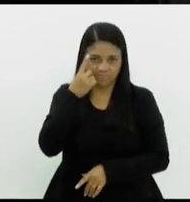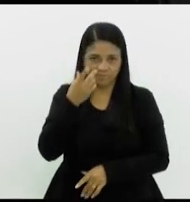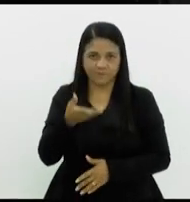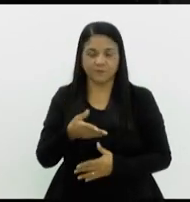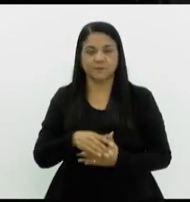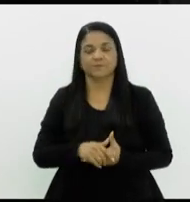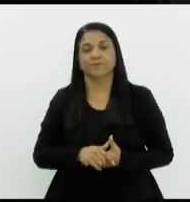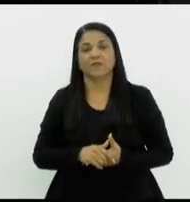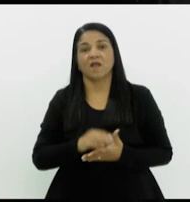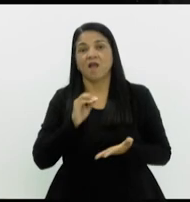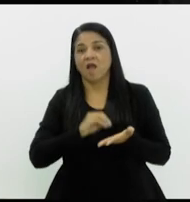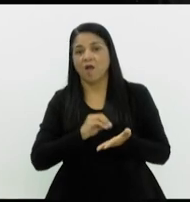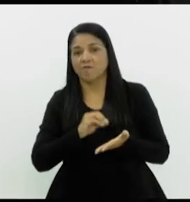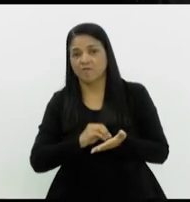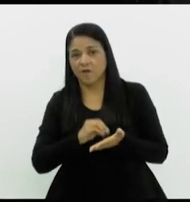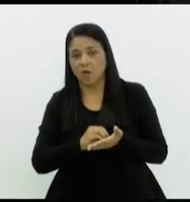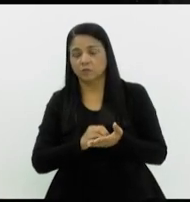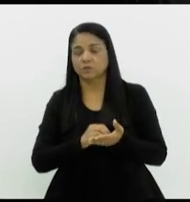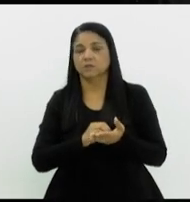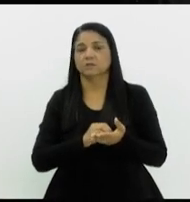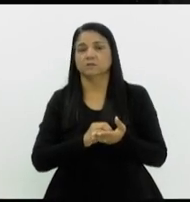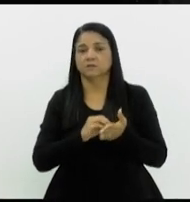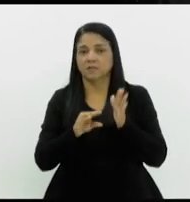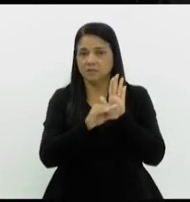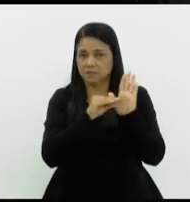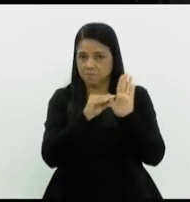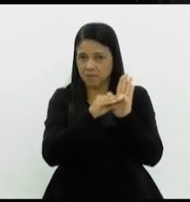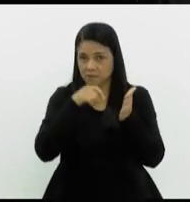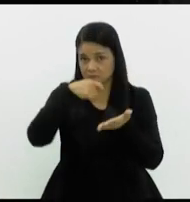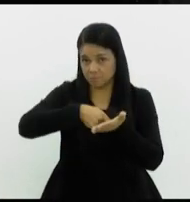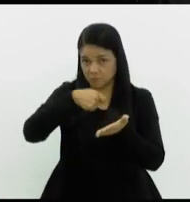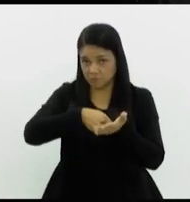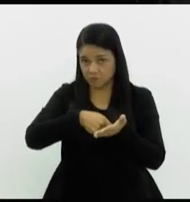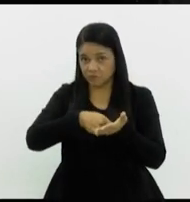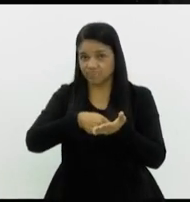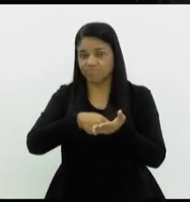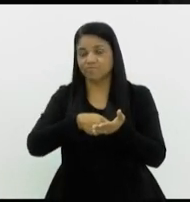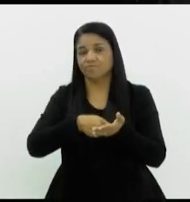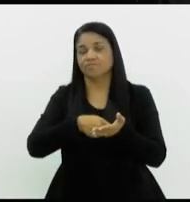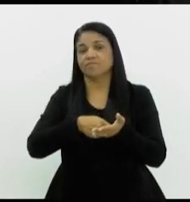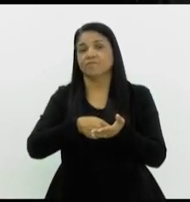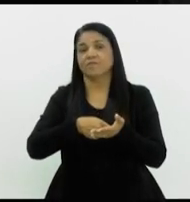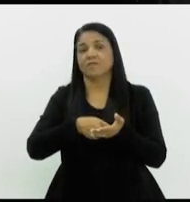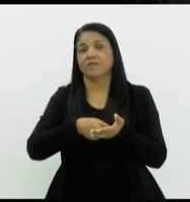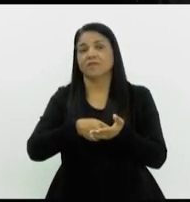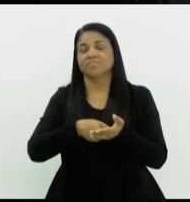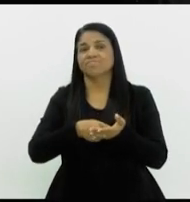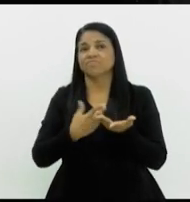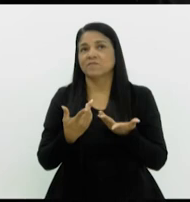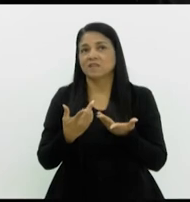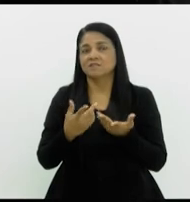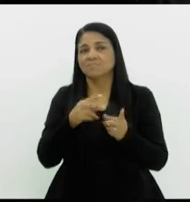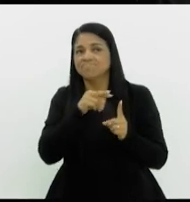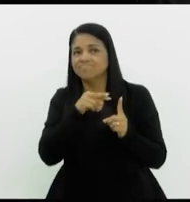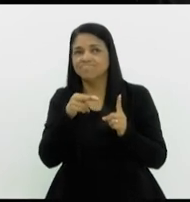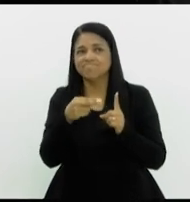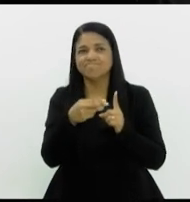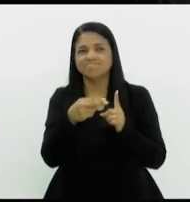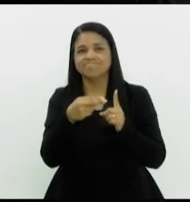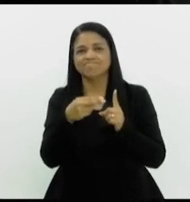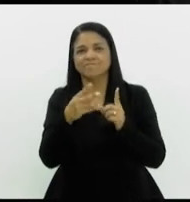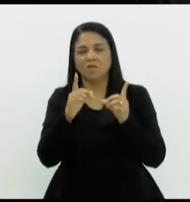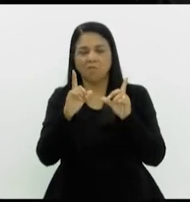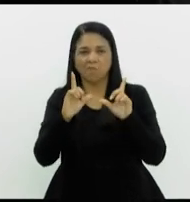A ausência de implementação das emendas não apenas frustra as expectativas dos